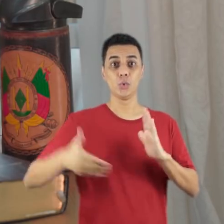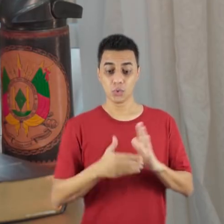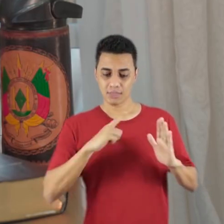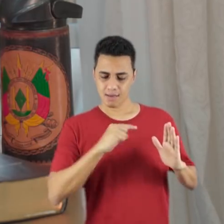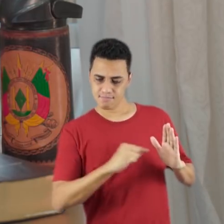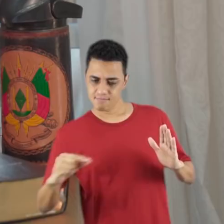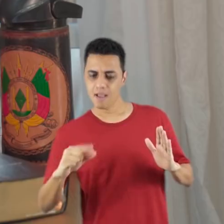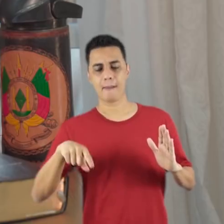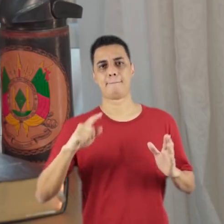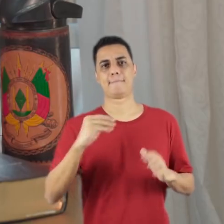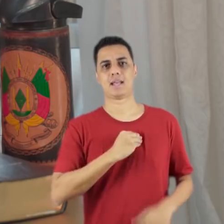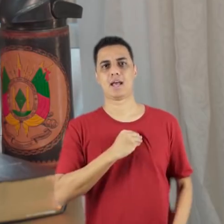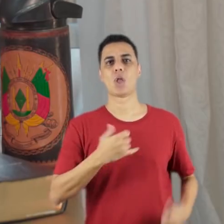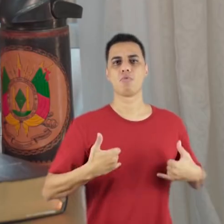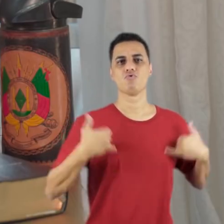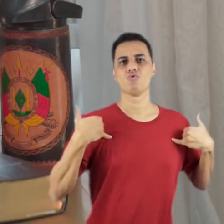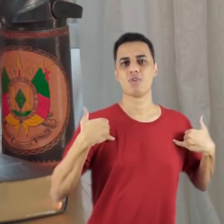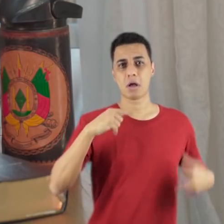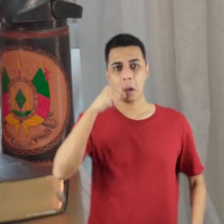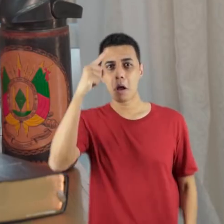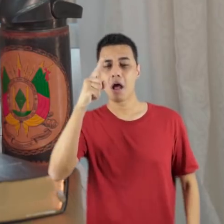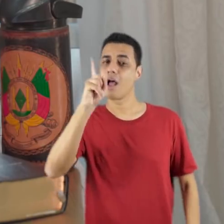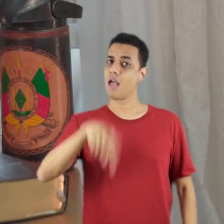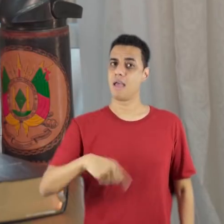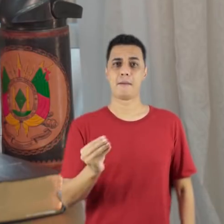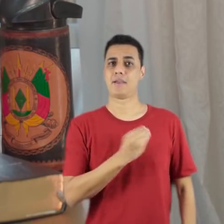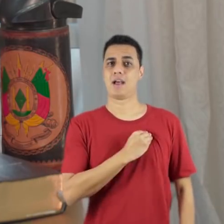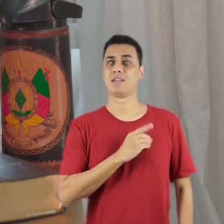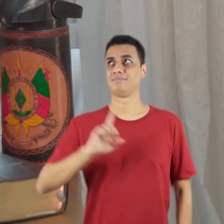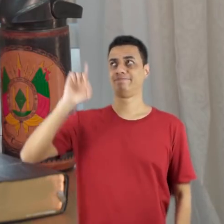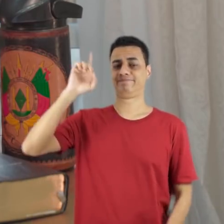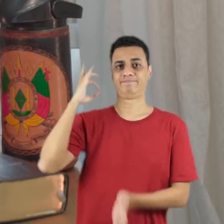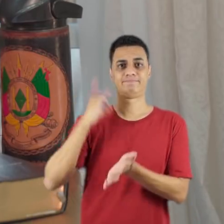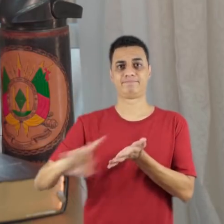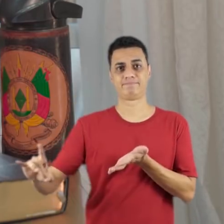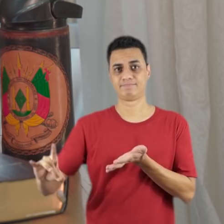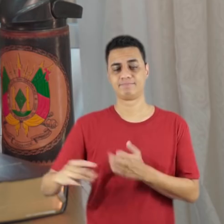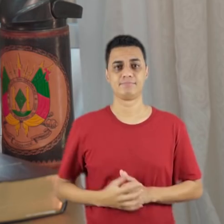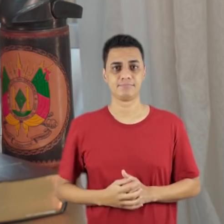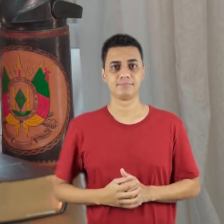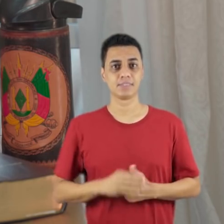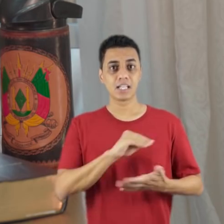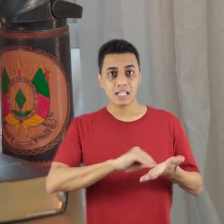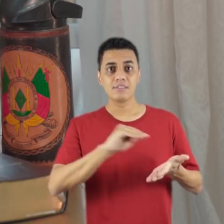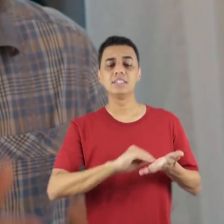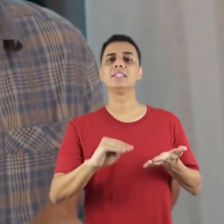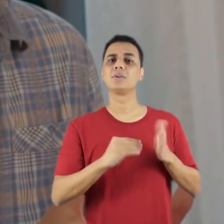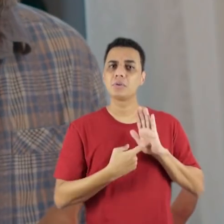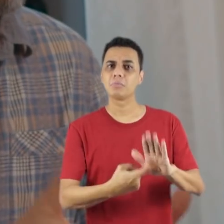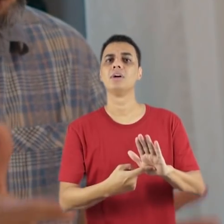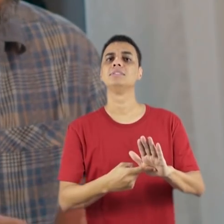orgulho, marcas inconfundíveis de coisas que o Senhor detesta. E o texto nos faz considerar duas possíveis reações a ele: